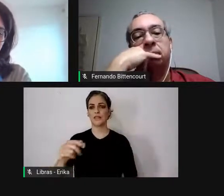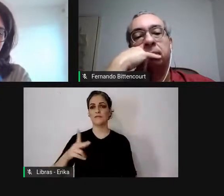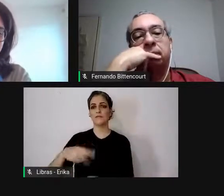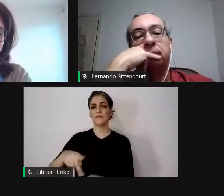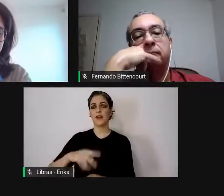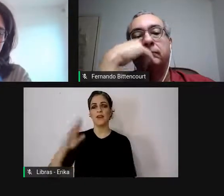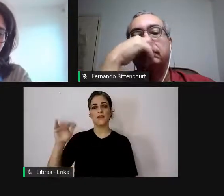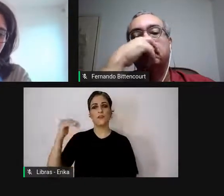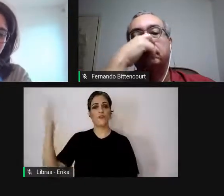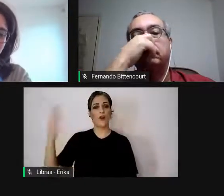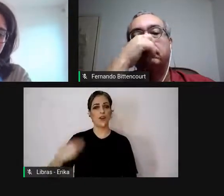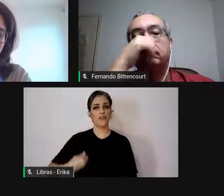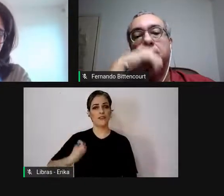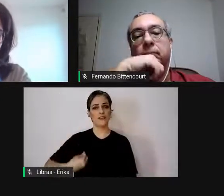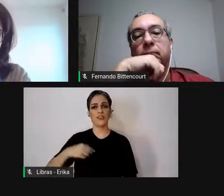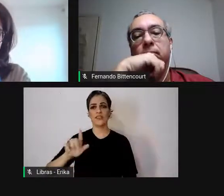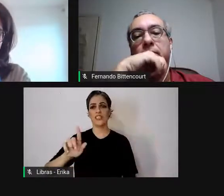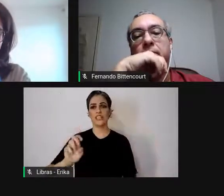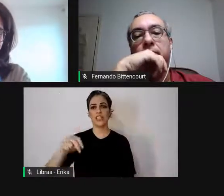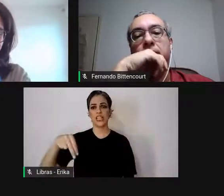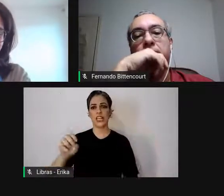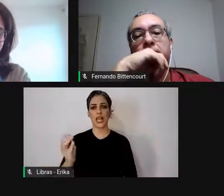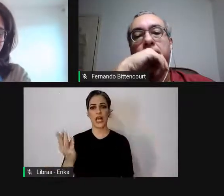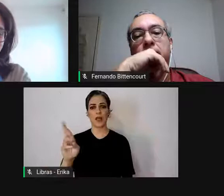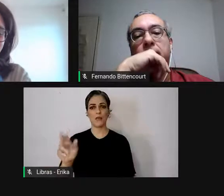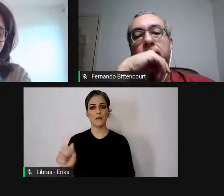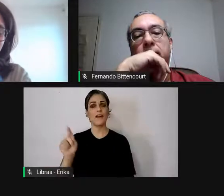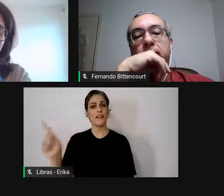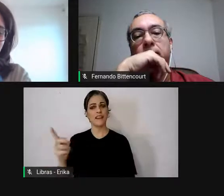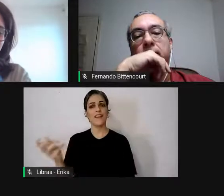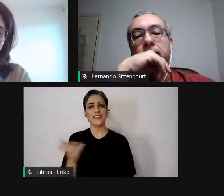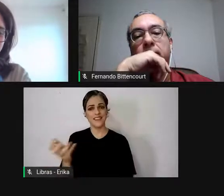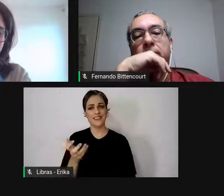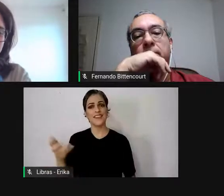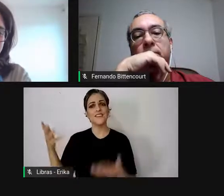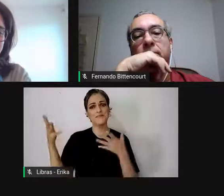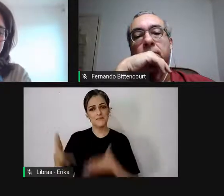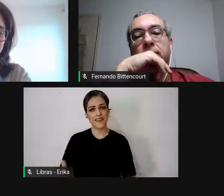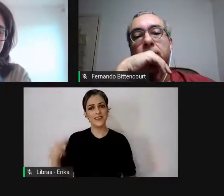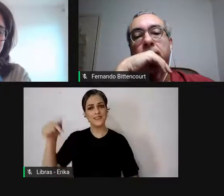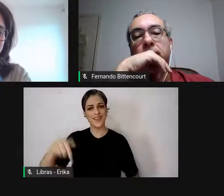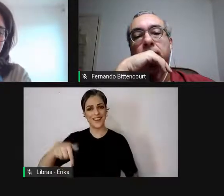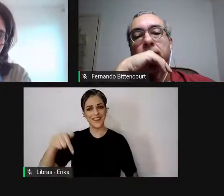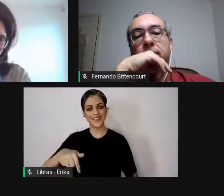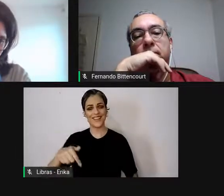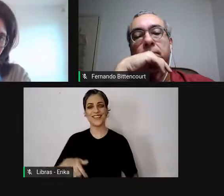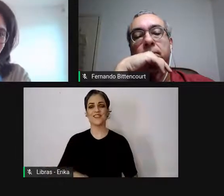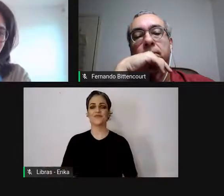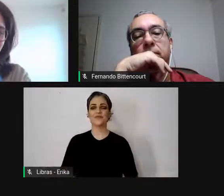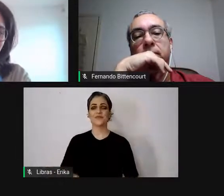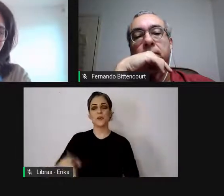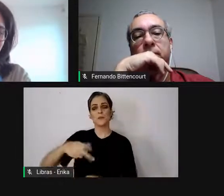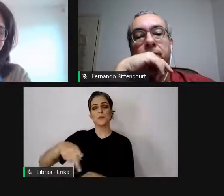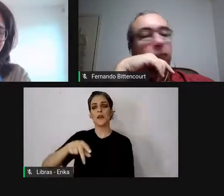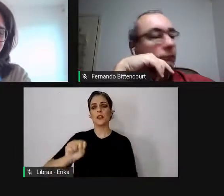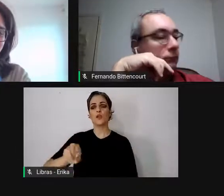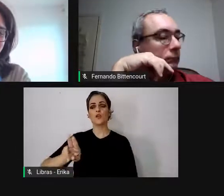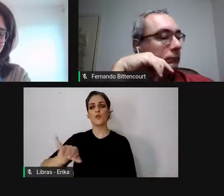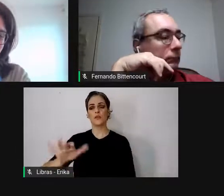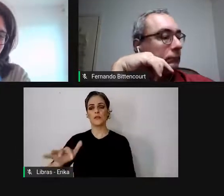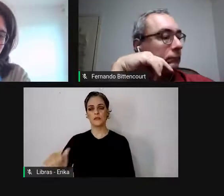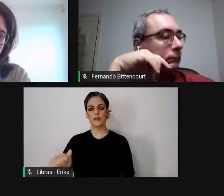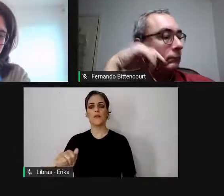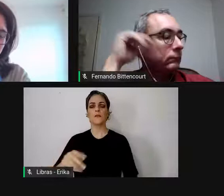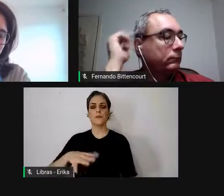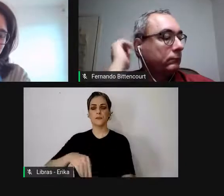participar do nosso evento, e que eu estou preocupadíssimo com ela, que daqui a pouco ela vai pegar o avião de volta para os Estados Unidos, e vai ser assim,